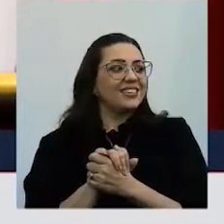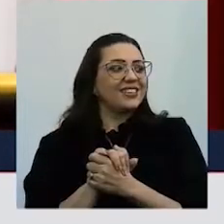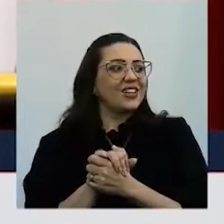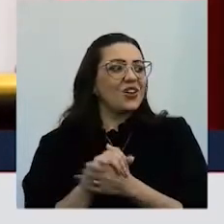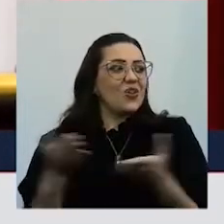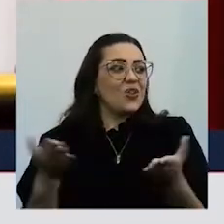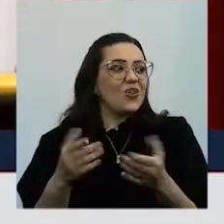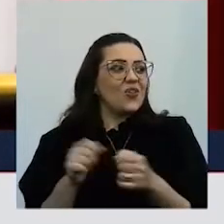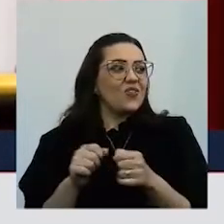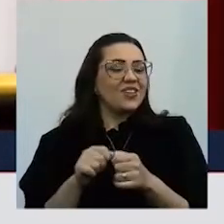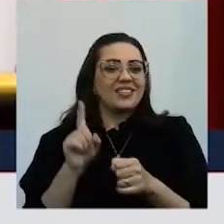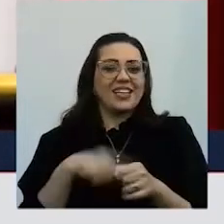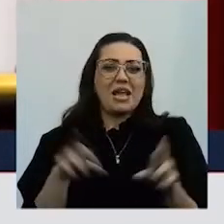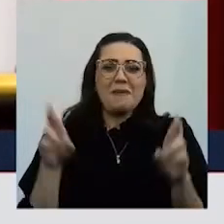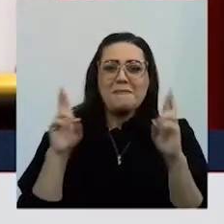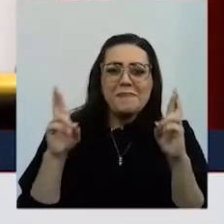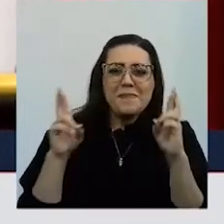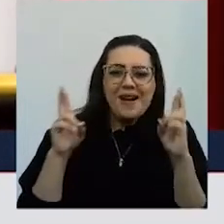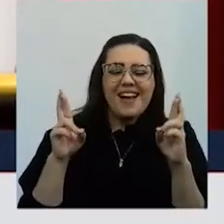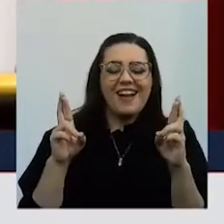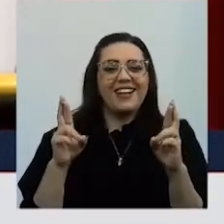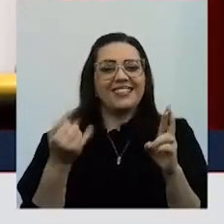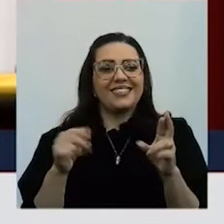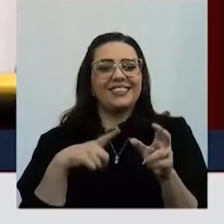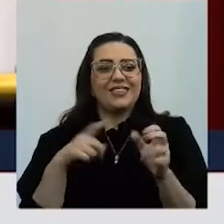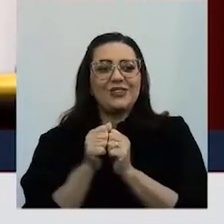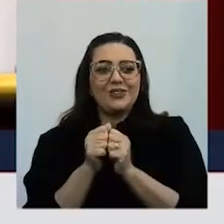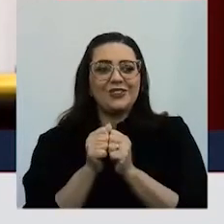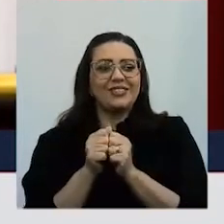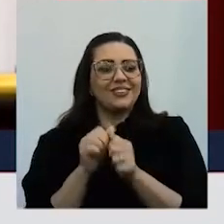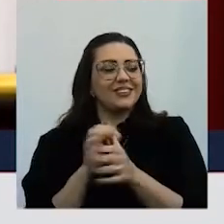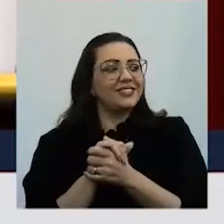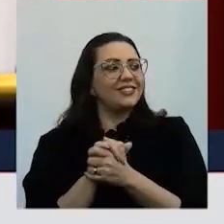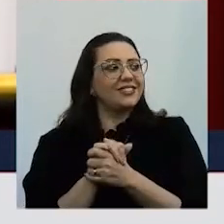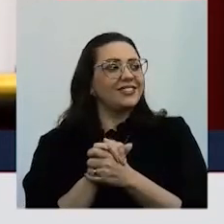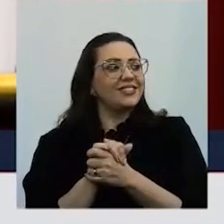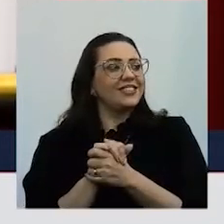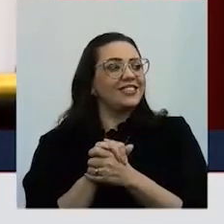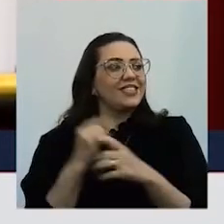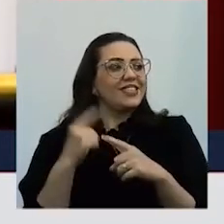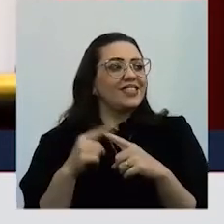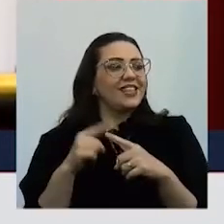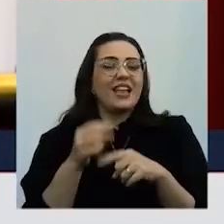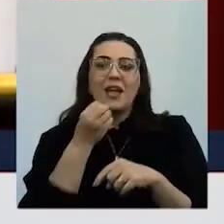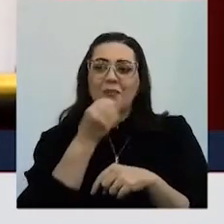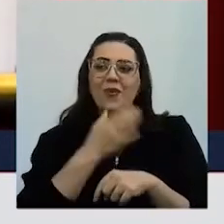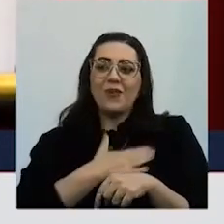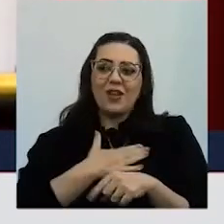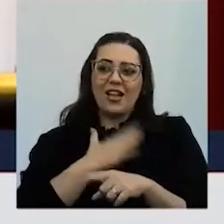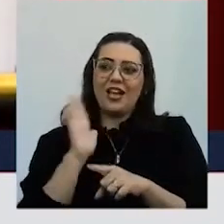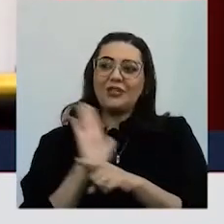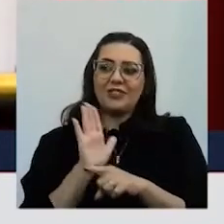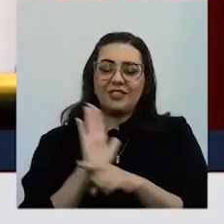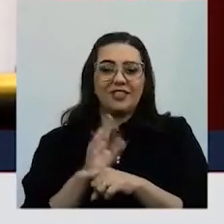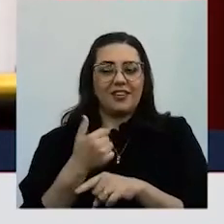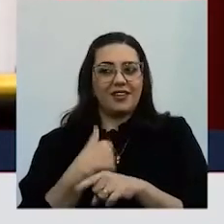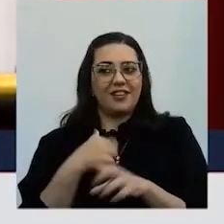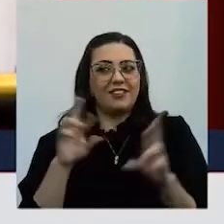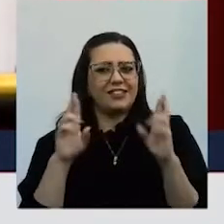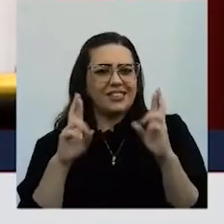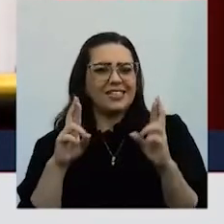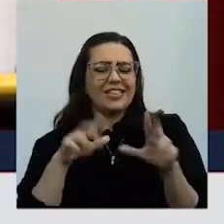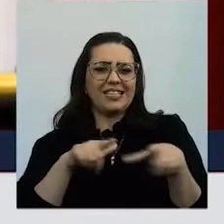Hoje eu sou mais torcedor, né? Eu gosto muito de estar ali do lado, no campo. É muito gostoso e hoje eu sou um